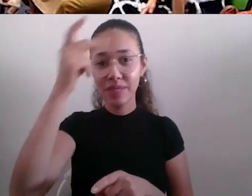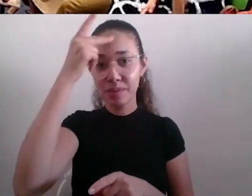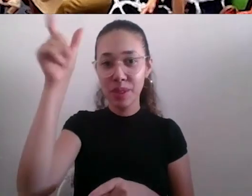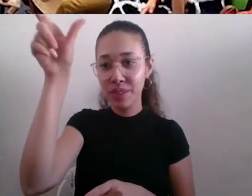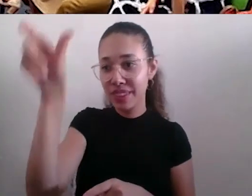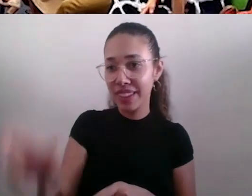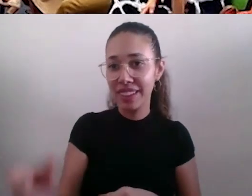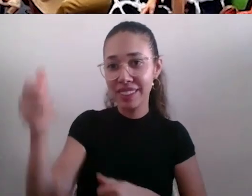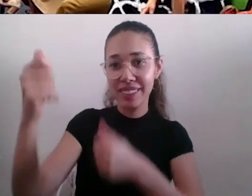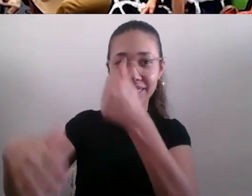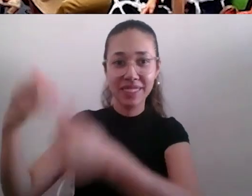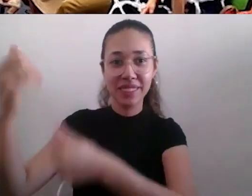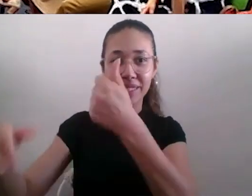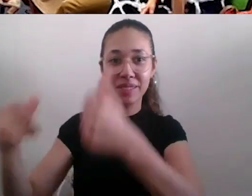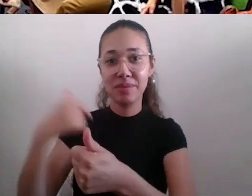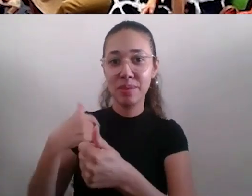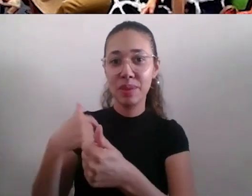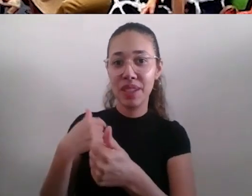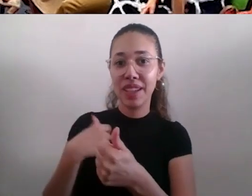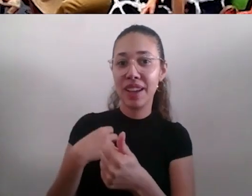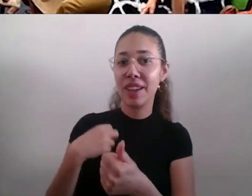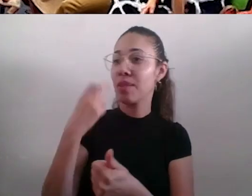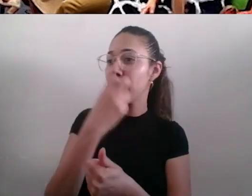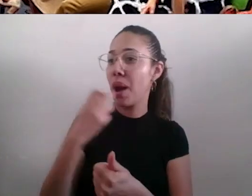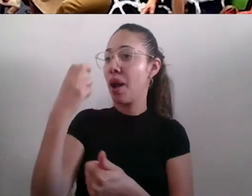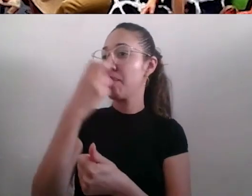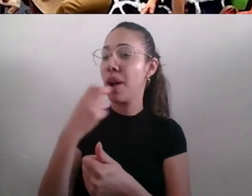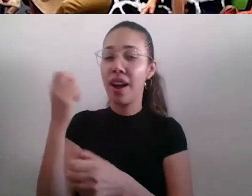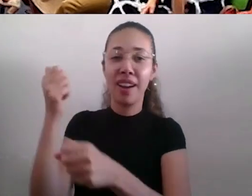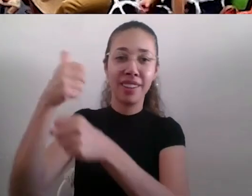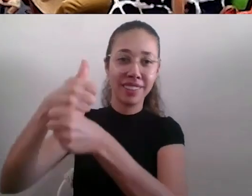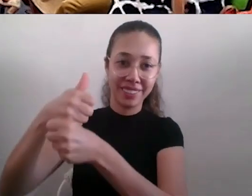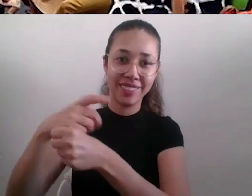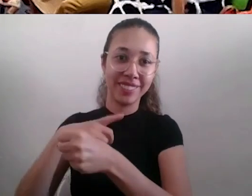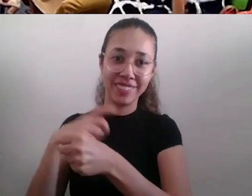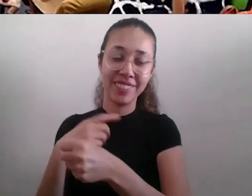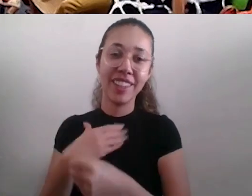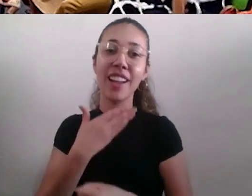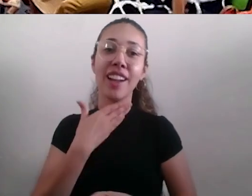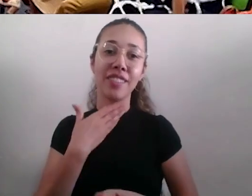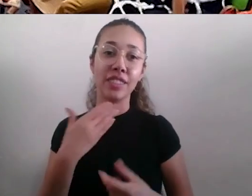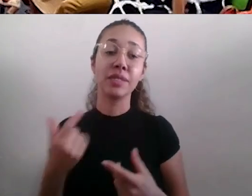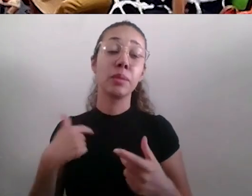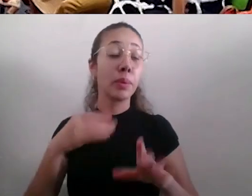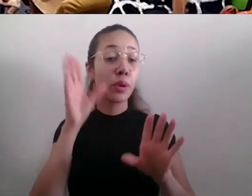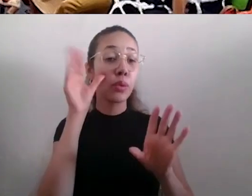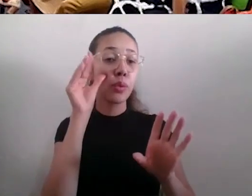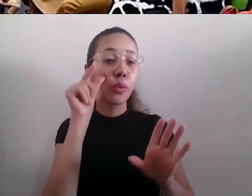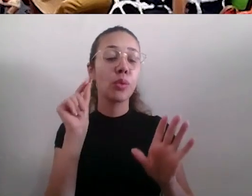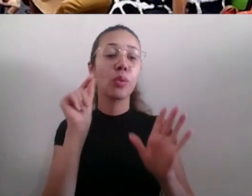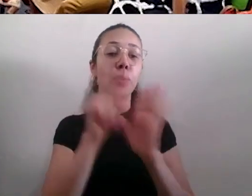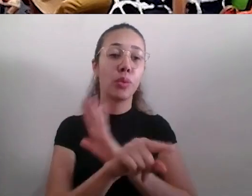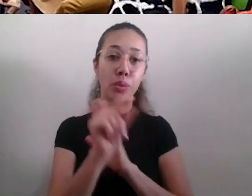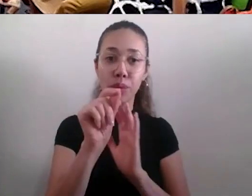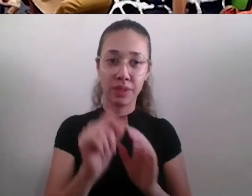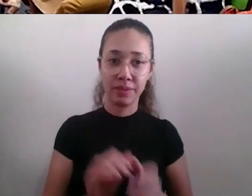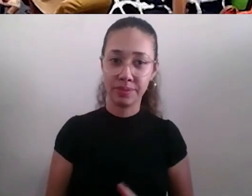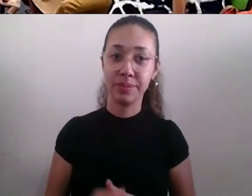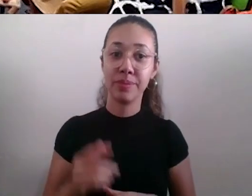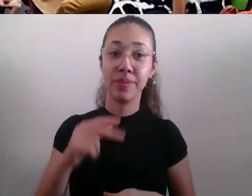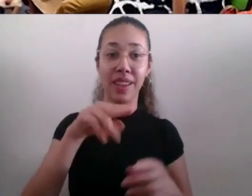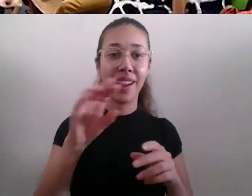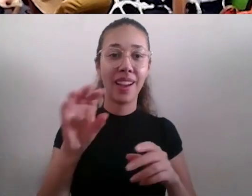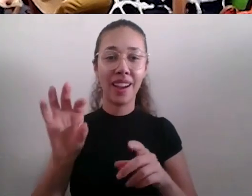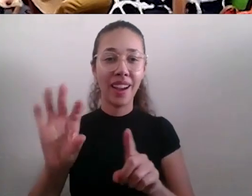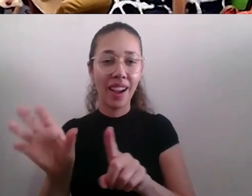fazer, né? Então, eu acompanho muito. Mas a minha curiosidade é o seguinte, a Rádio Novelo